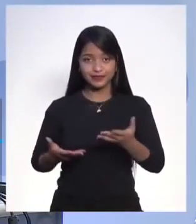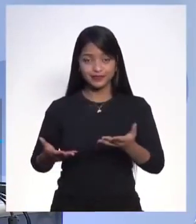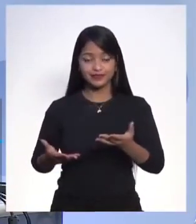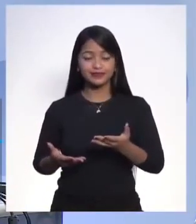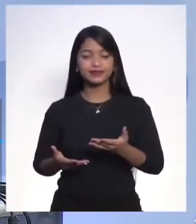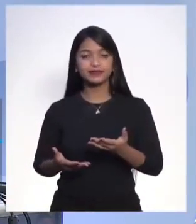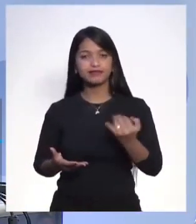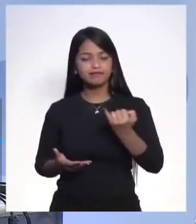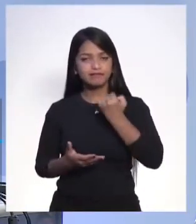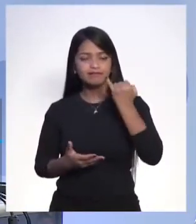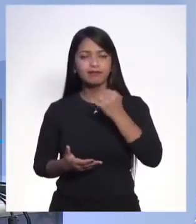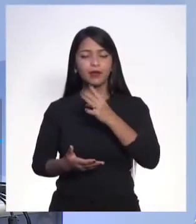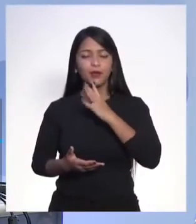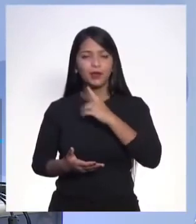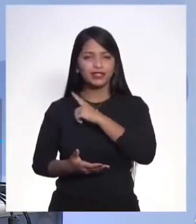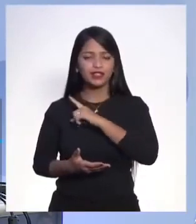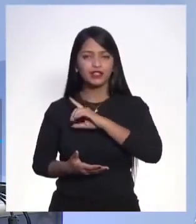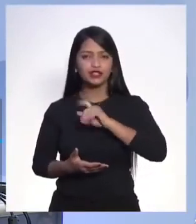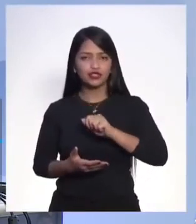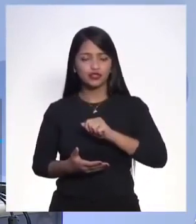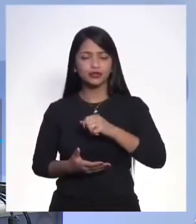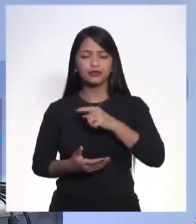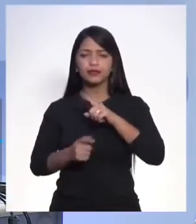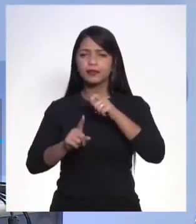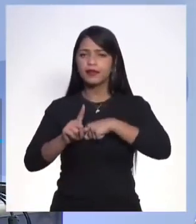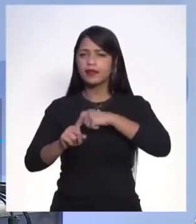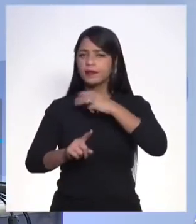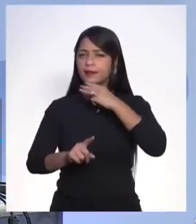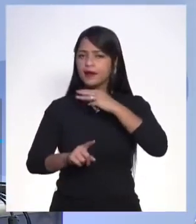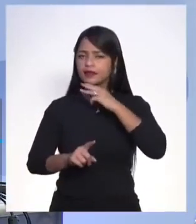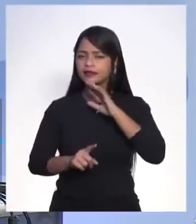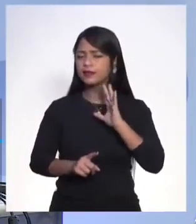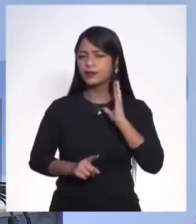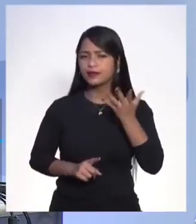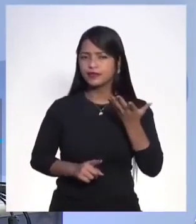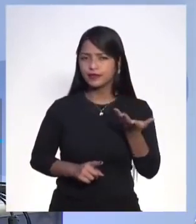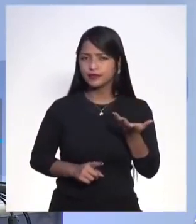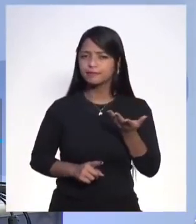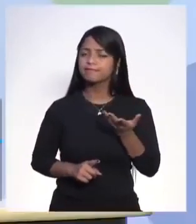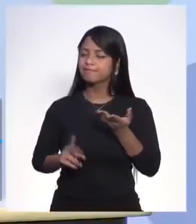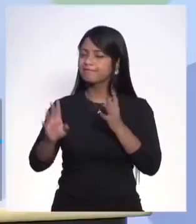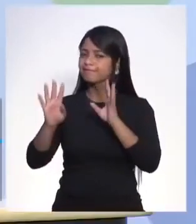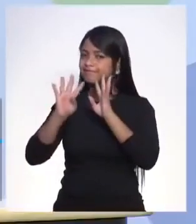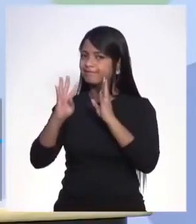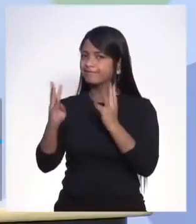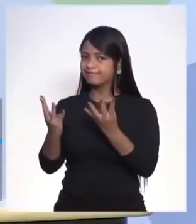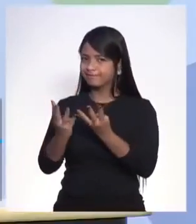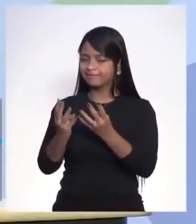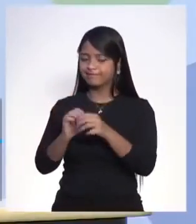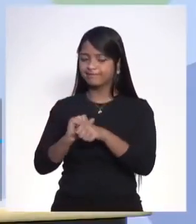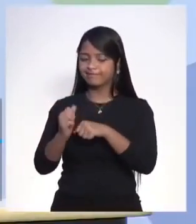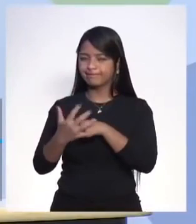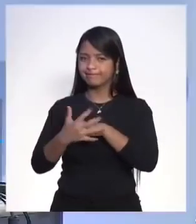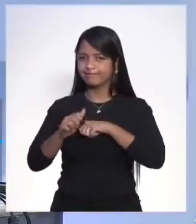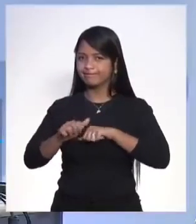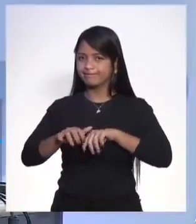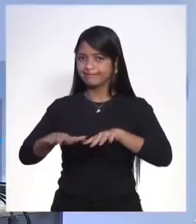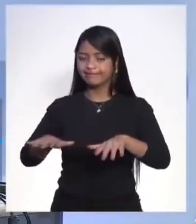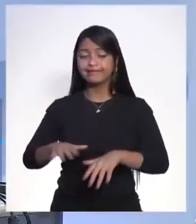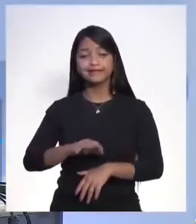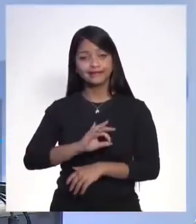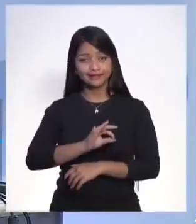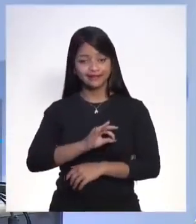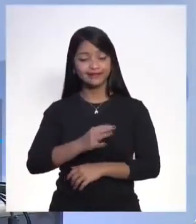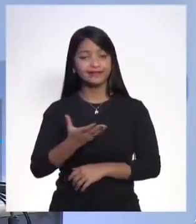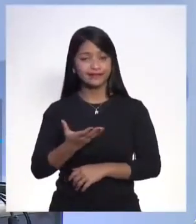gente saber a data. Só que foi escrita em março. O que aconteceu em março, Andréia? A gente entrou aí na pandemia, né? Pandemia. Então, temos